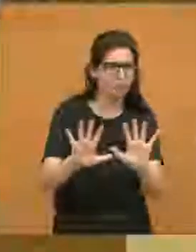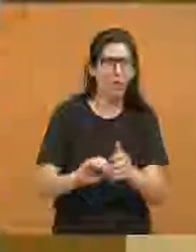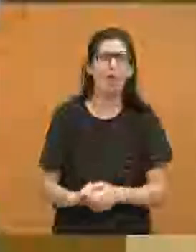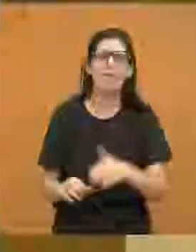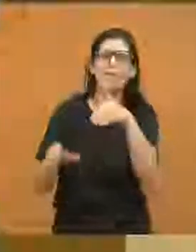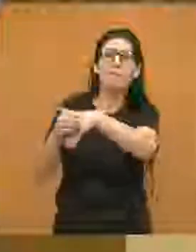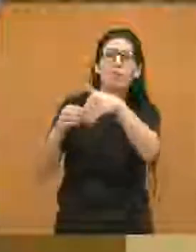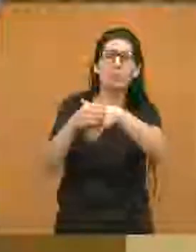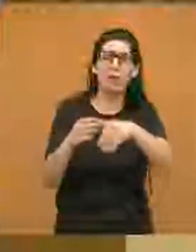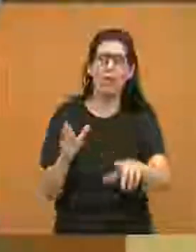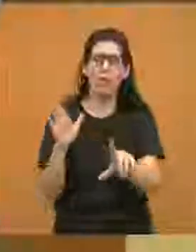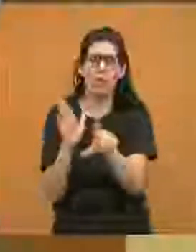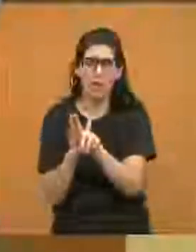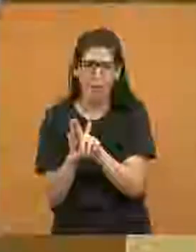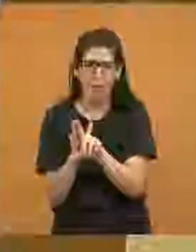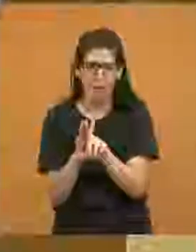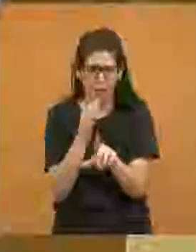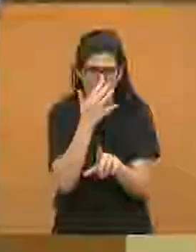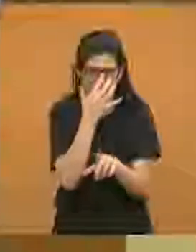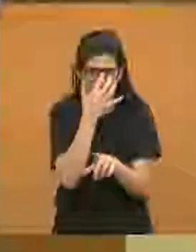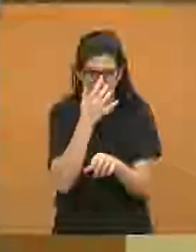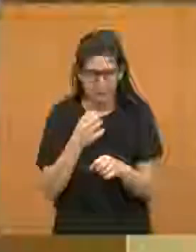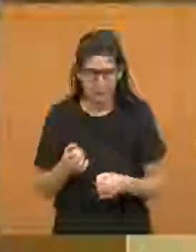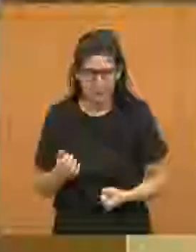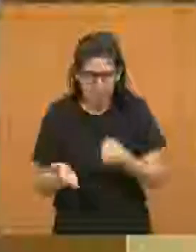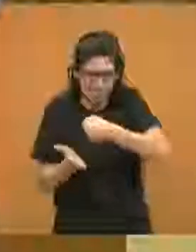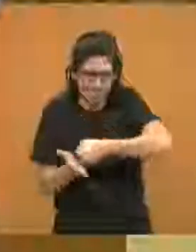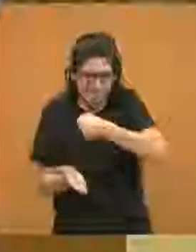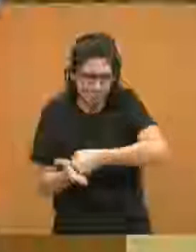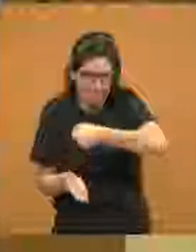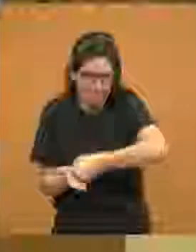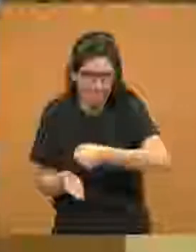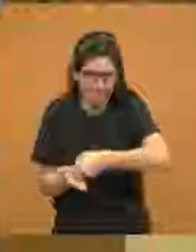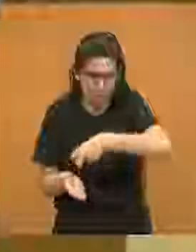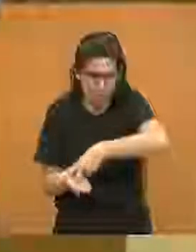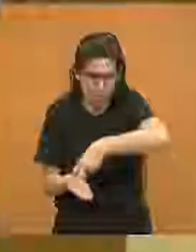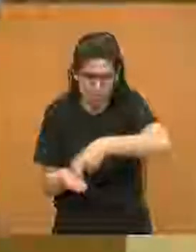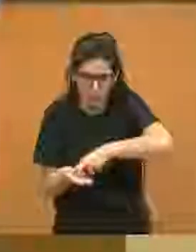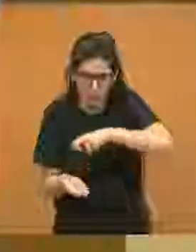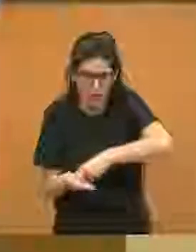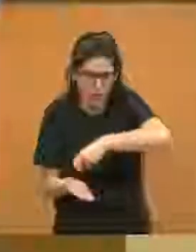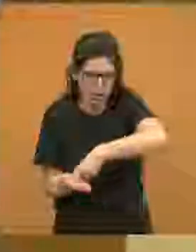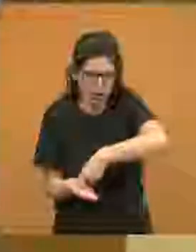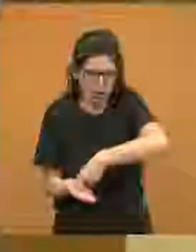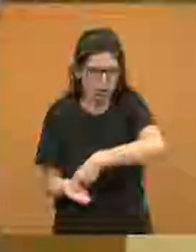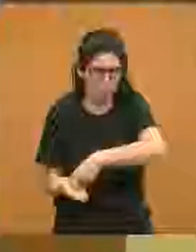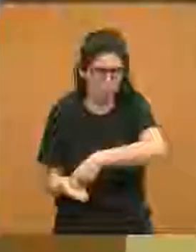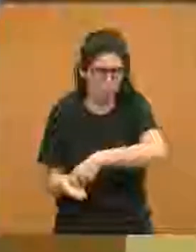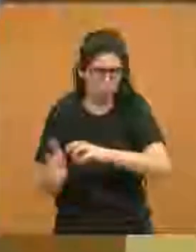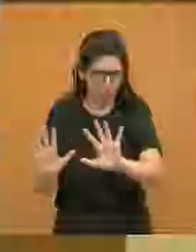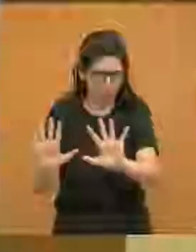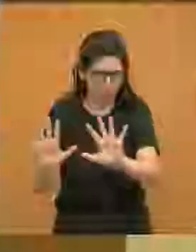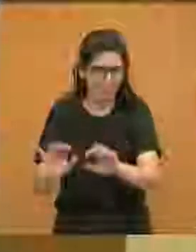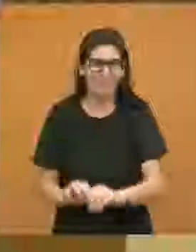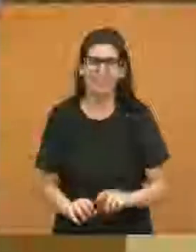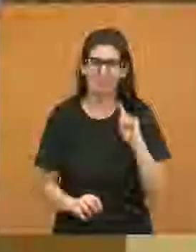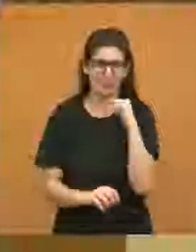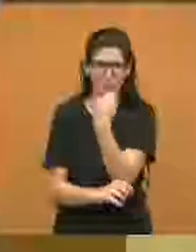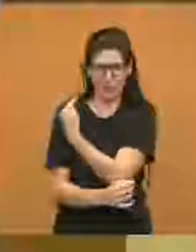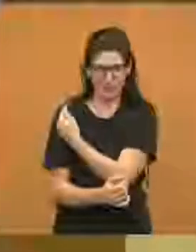votar leis que façam a punição desse agente agressor, por conta de que nós não temos essa